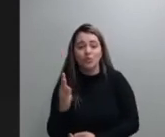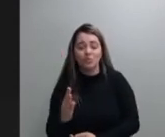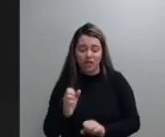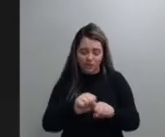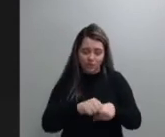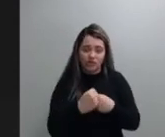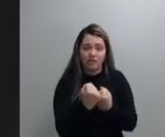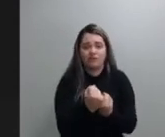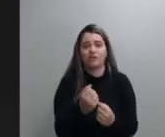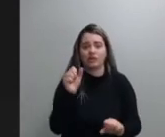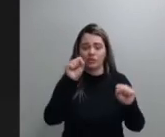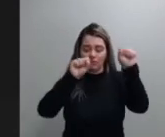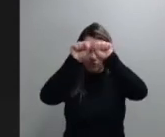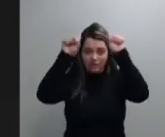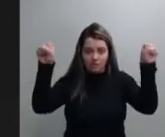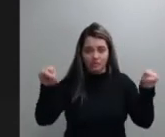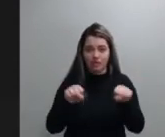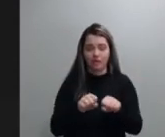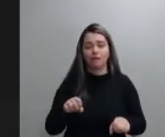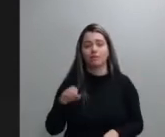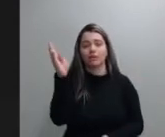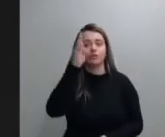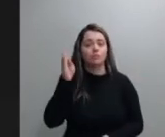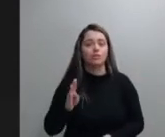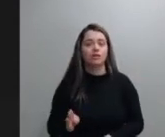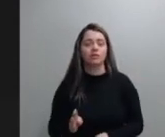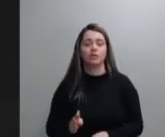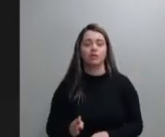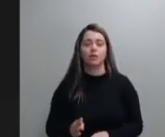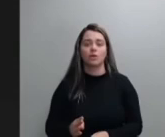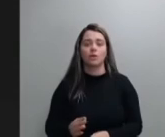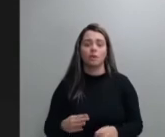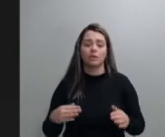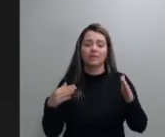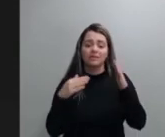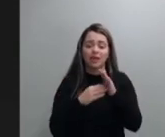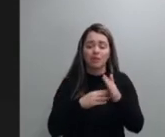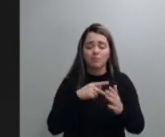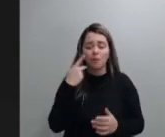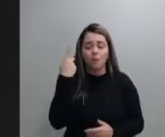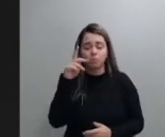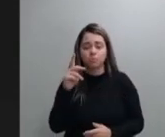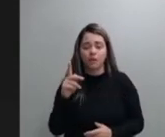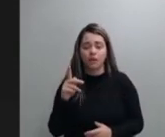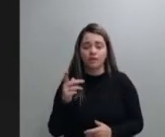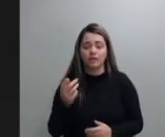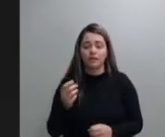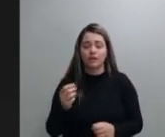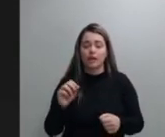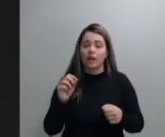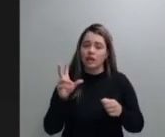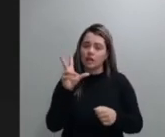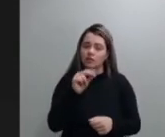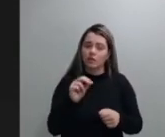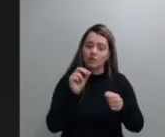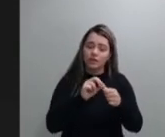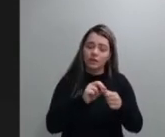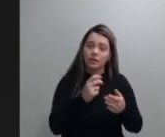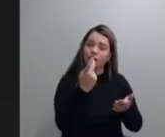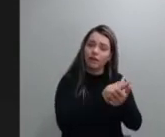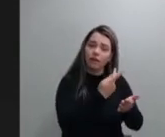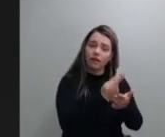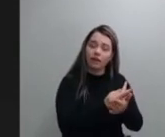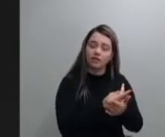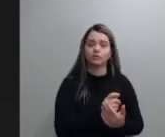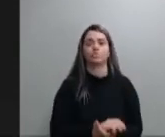concorrência a tempo de evitar que eventual operação traga mais